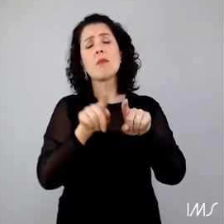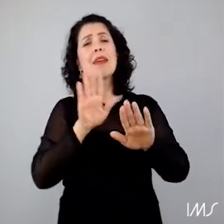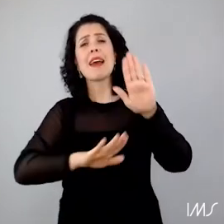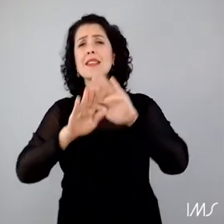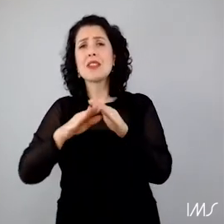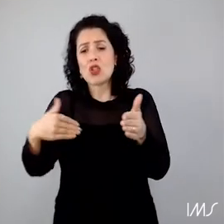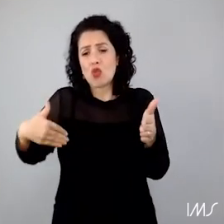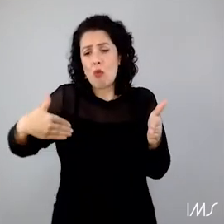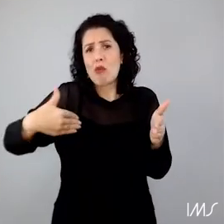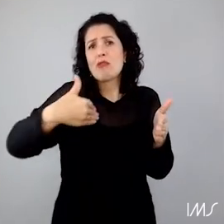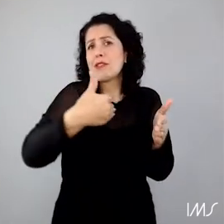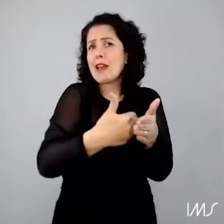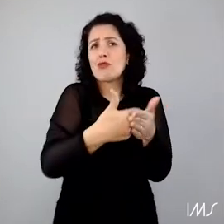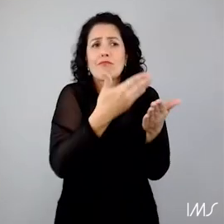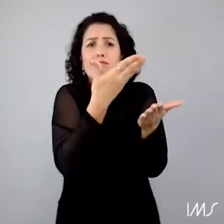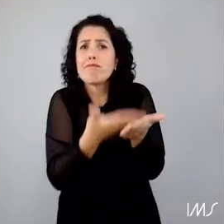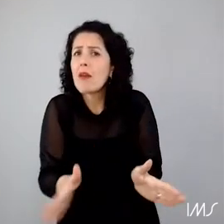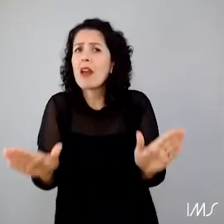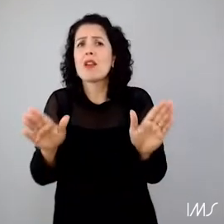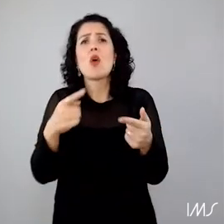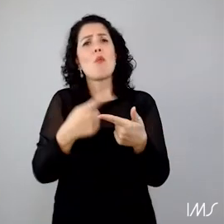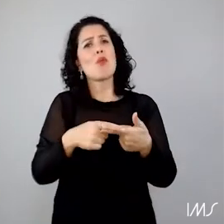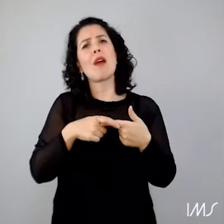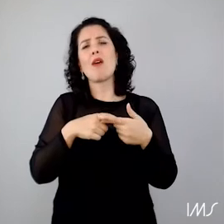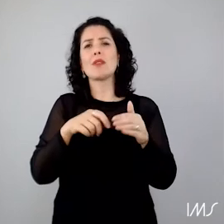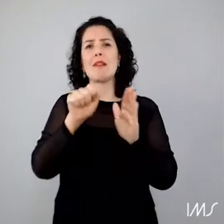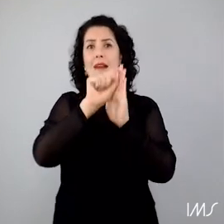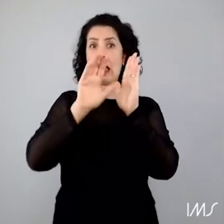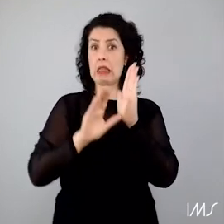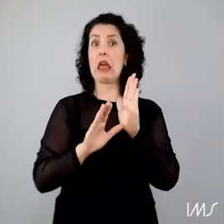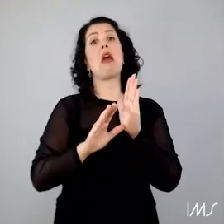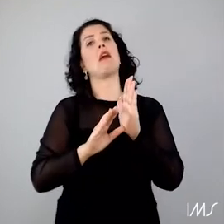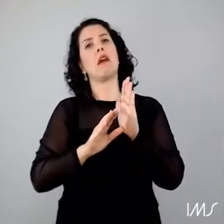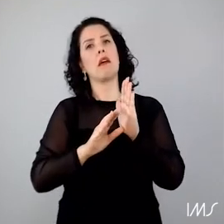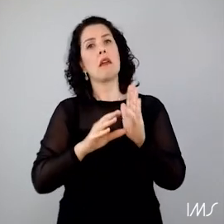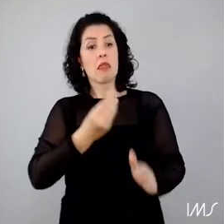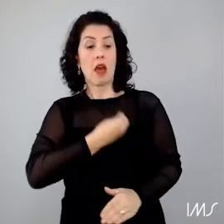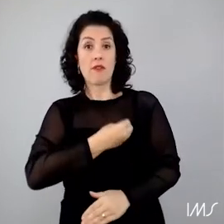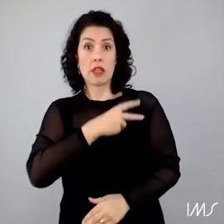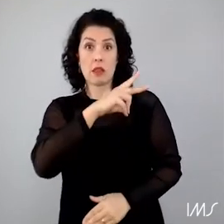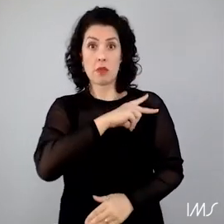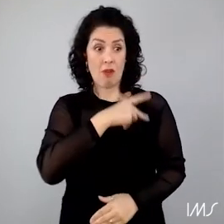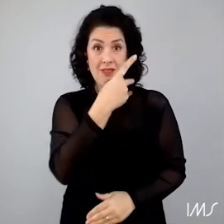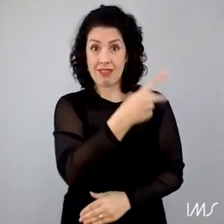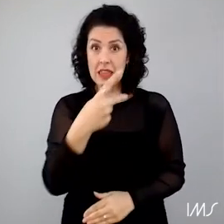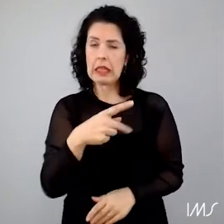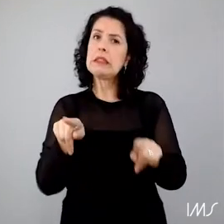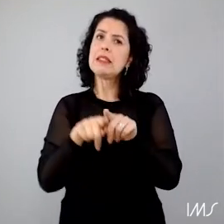processo de poucas décadas e de transições entre suas trajetórias pessoais e a própria realidade do